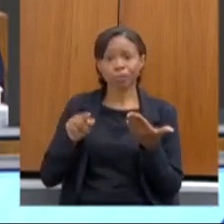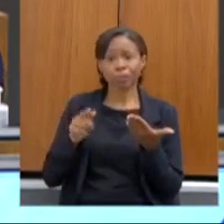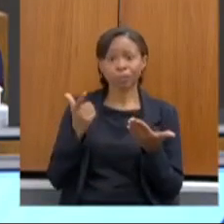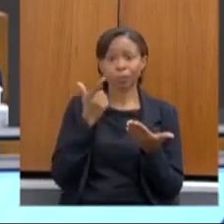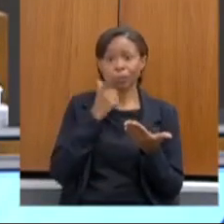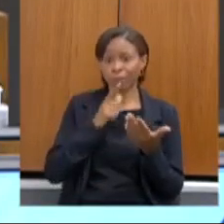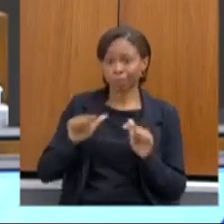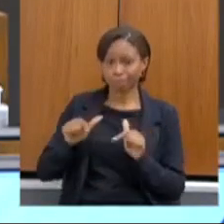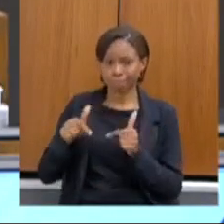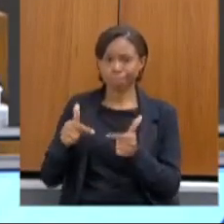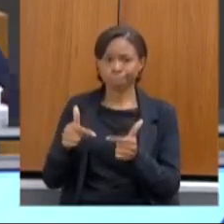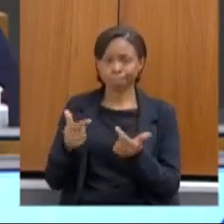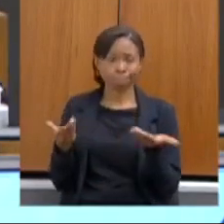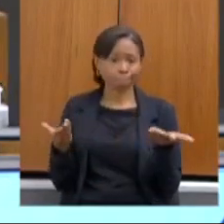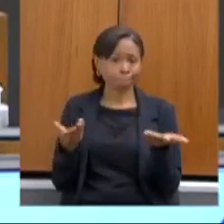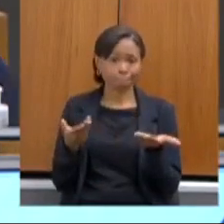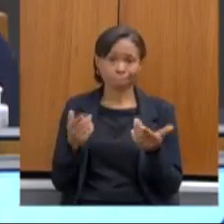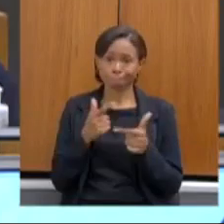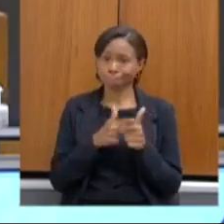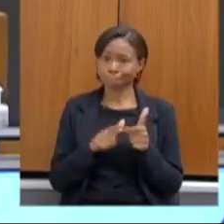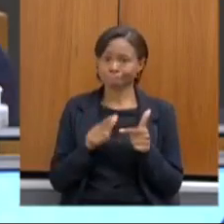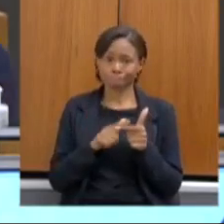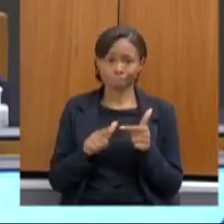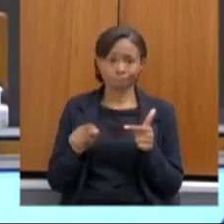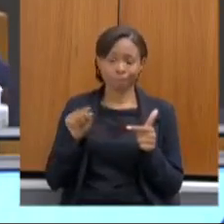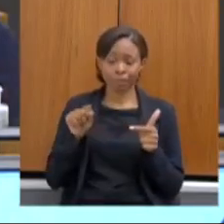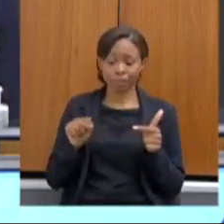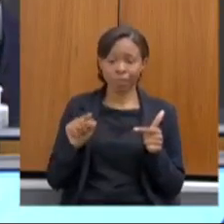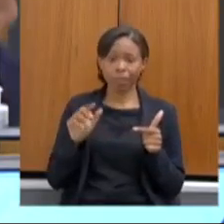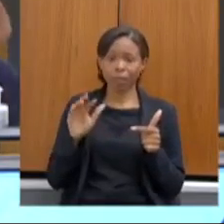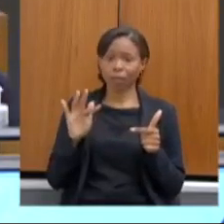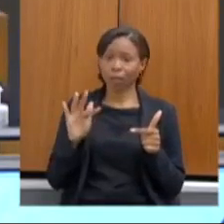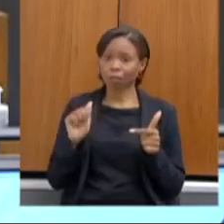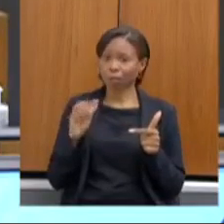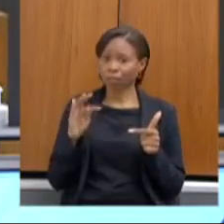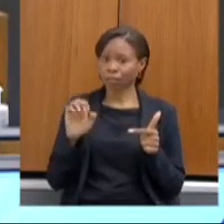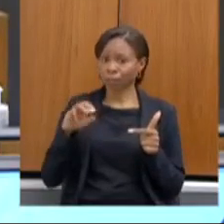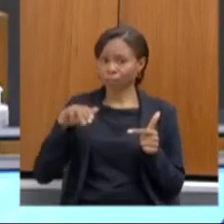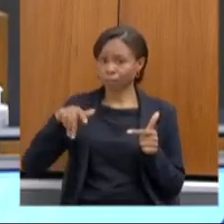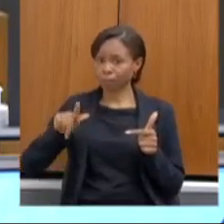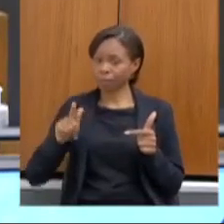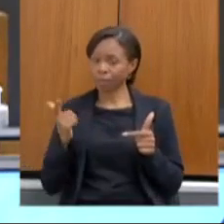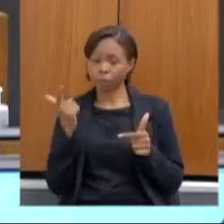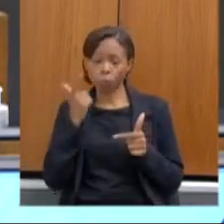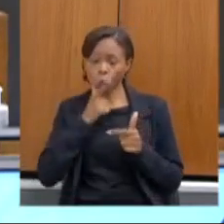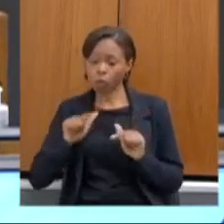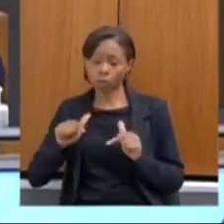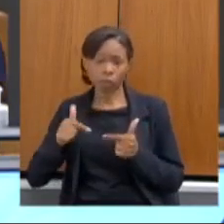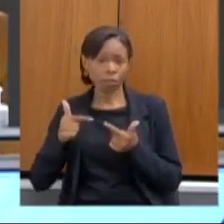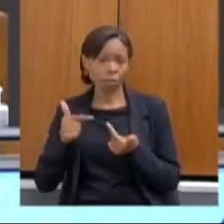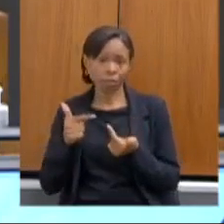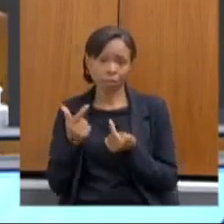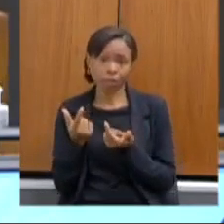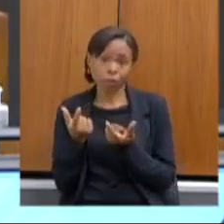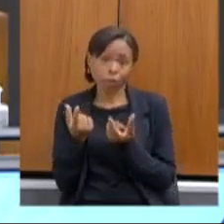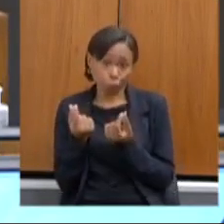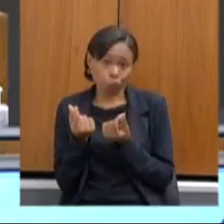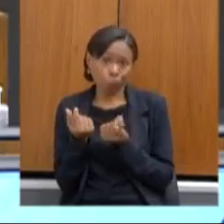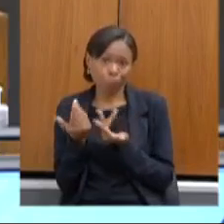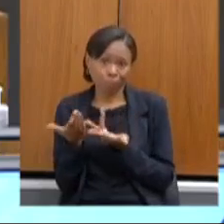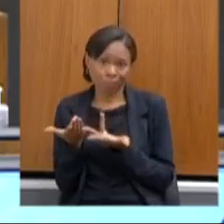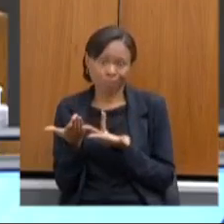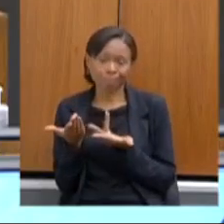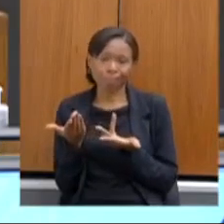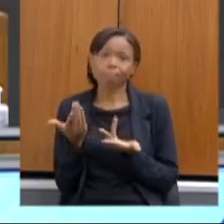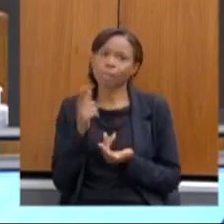as temos um problema hoje de capacidade de execução da fapemig dos valores é obviamente que essa não é a razão